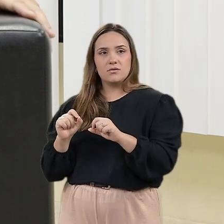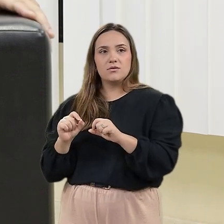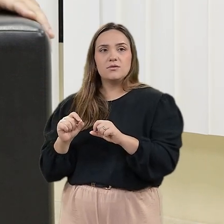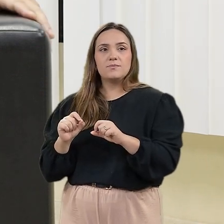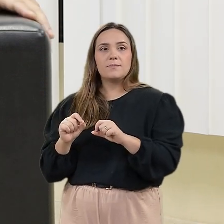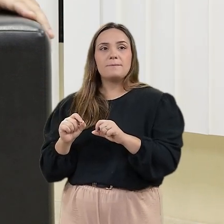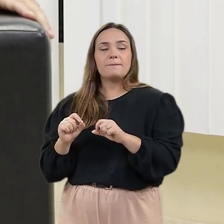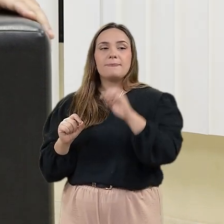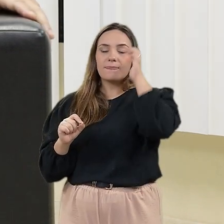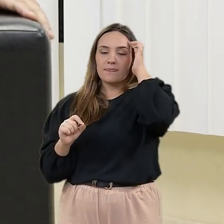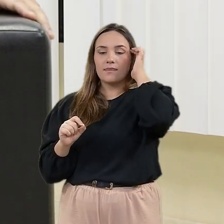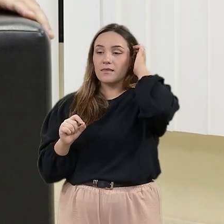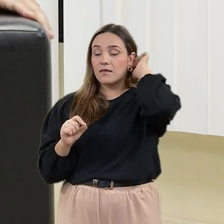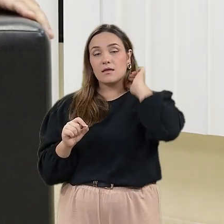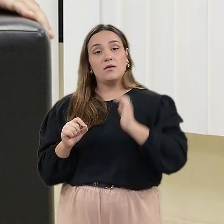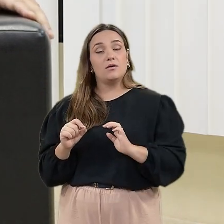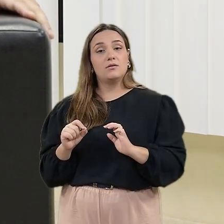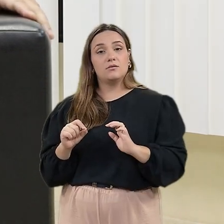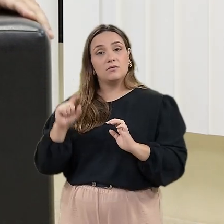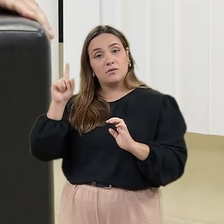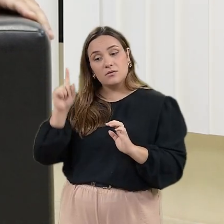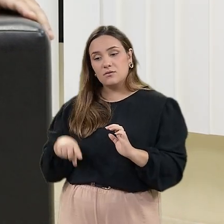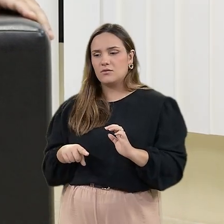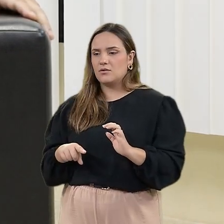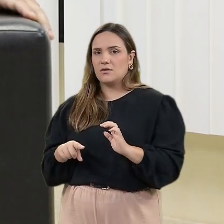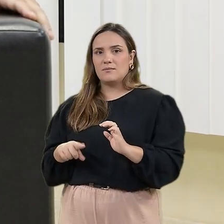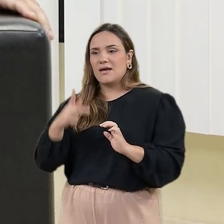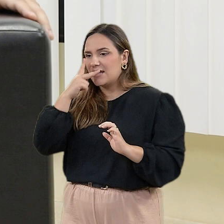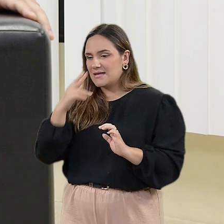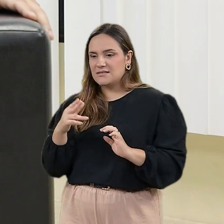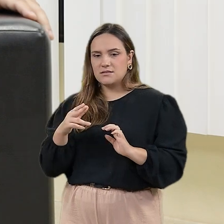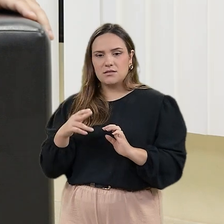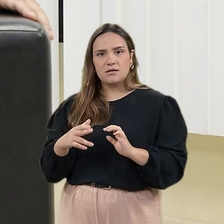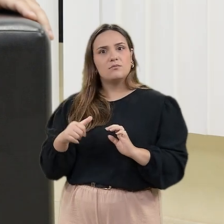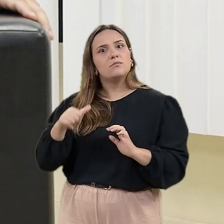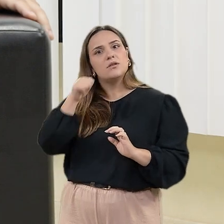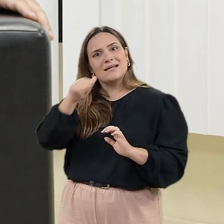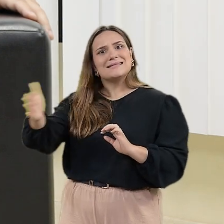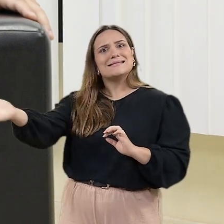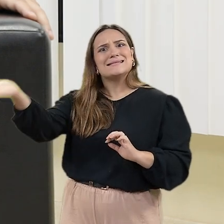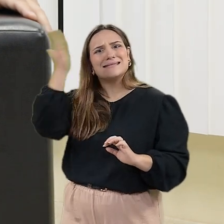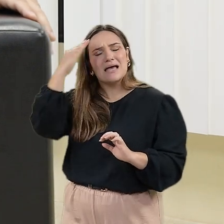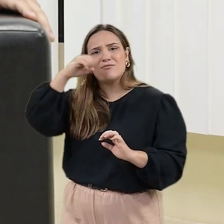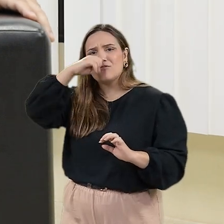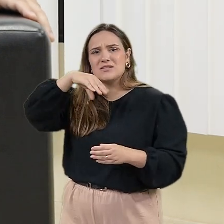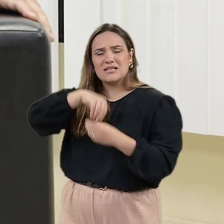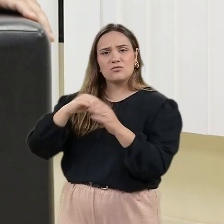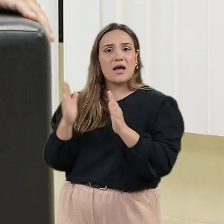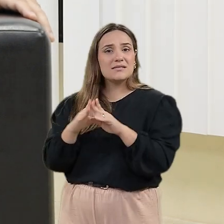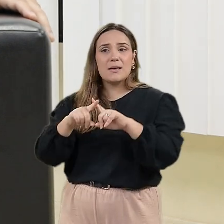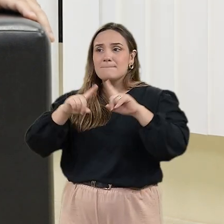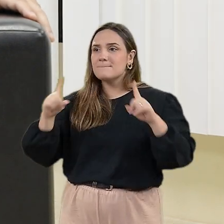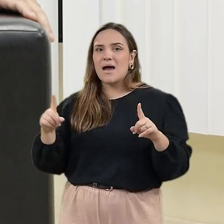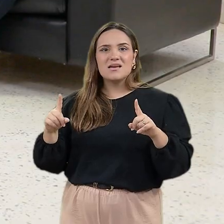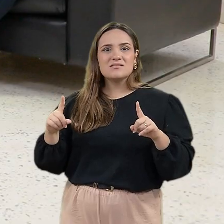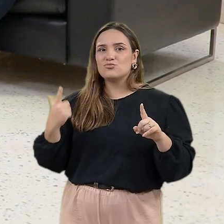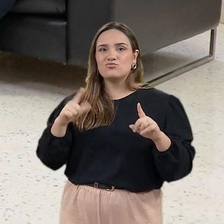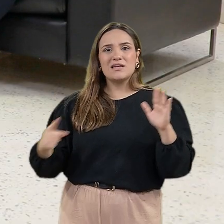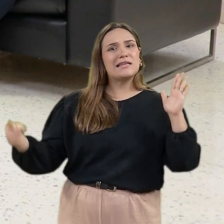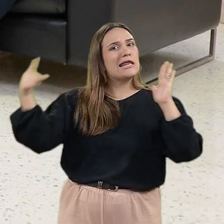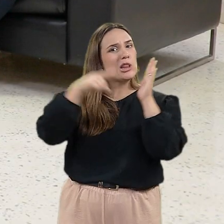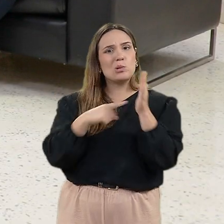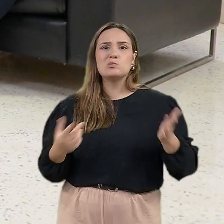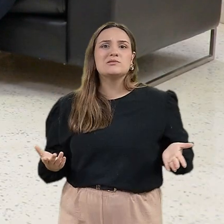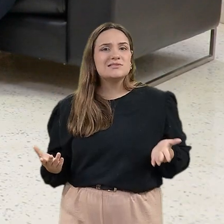a alguém, omitem, não denunciam ao Estado a questão da violência doméstica e isso